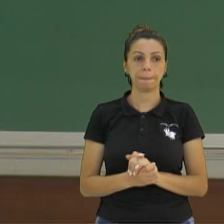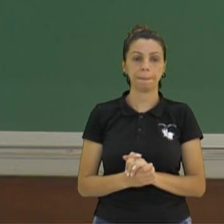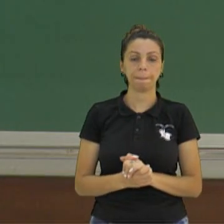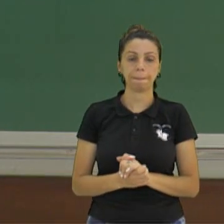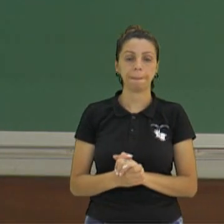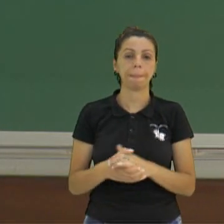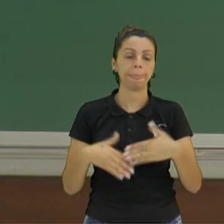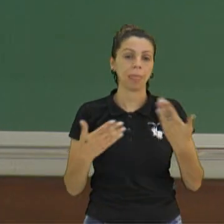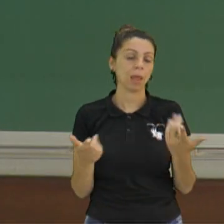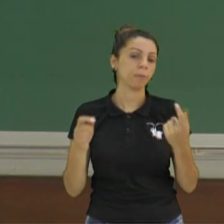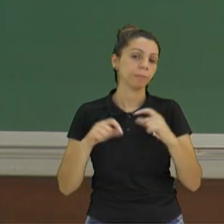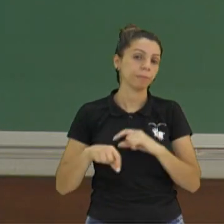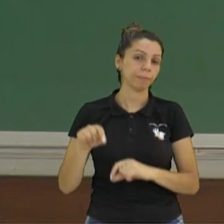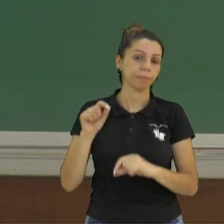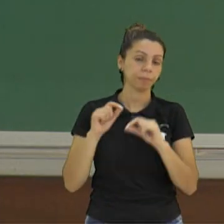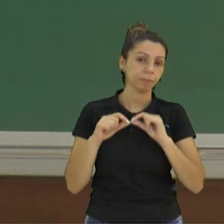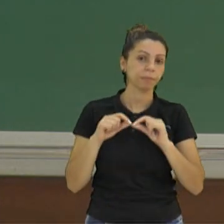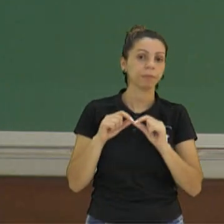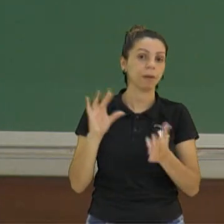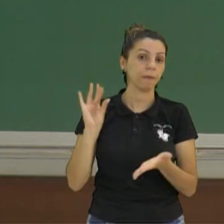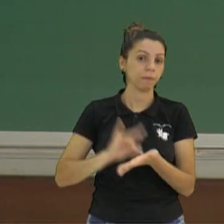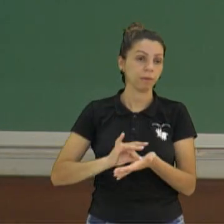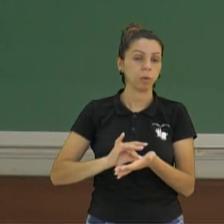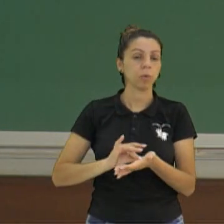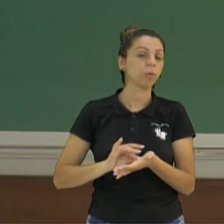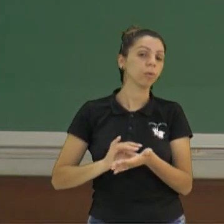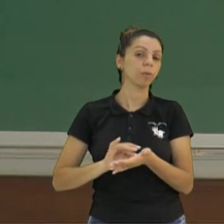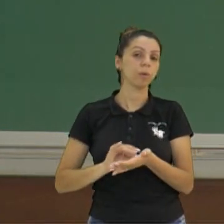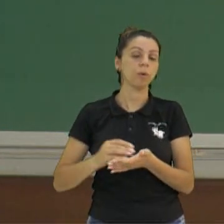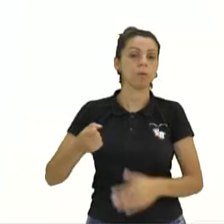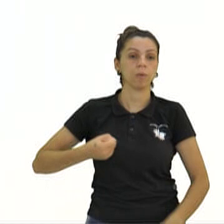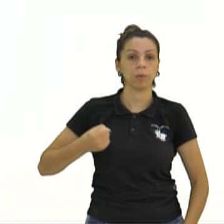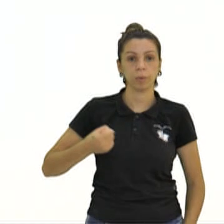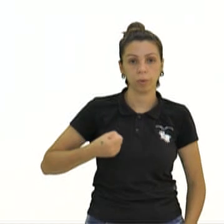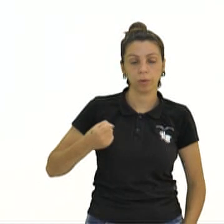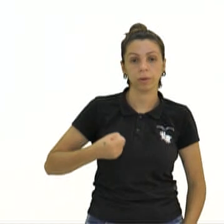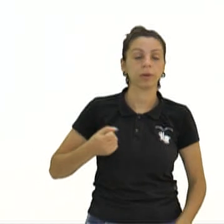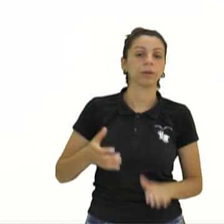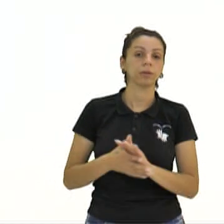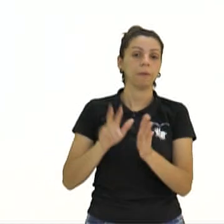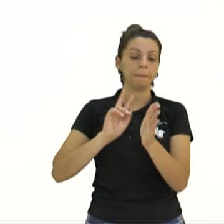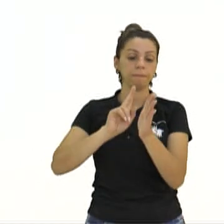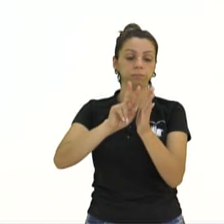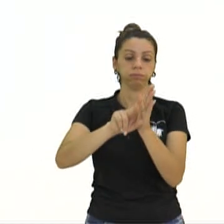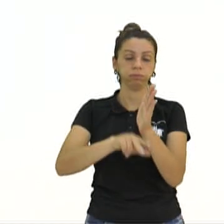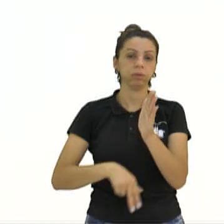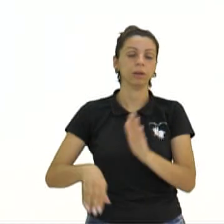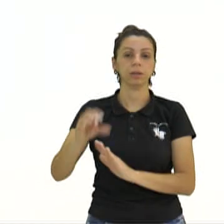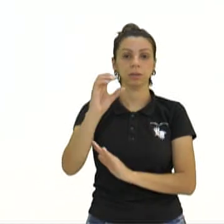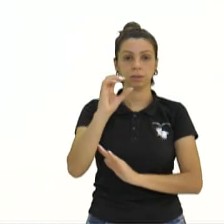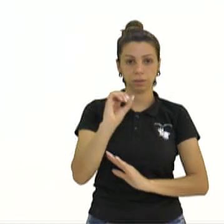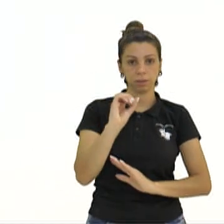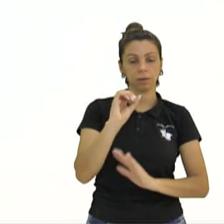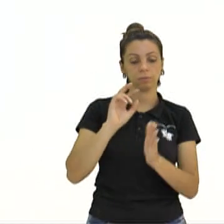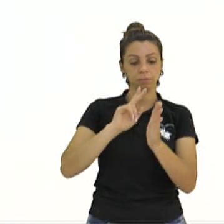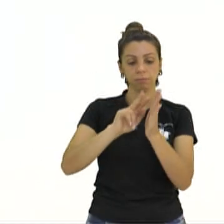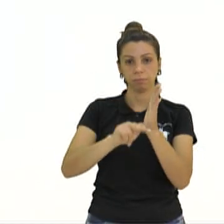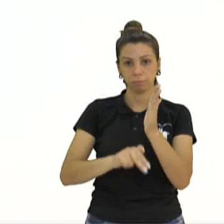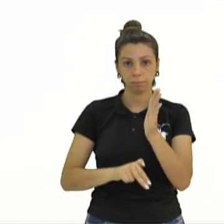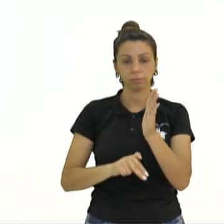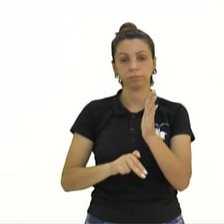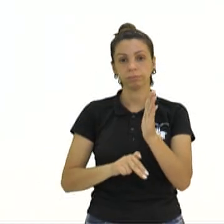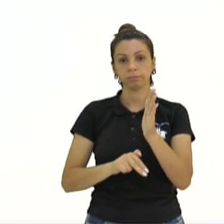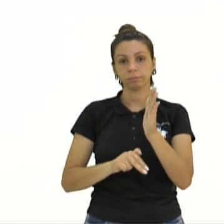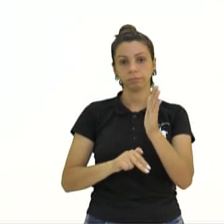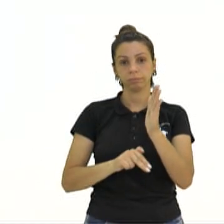Para podermos trabalhar de maneira eficiente com números cujo escrito usual requer vários zeros, vários algarismos, né?